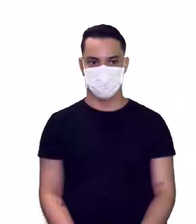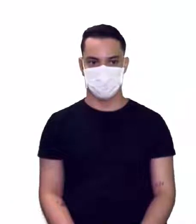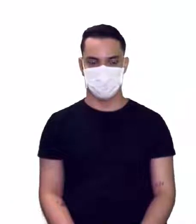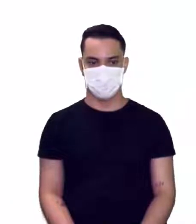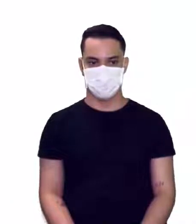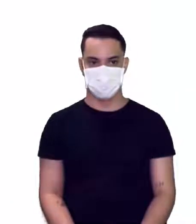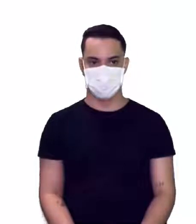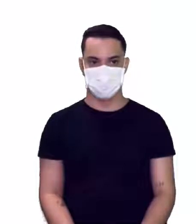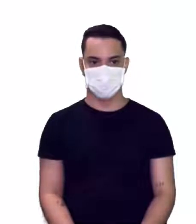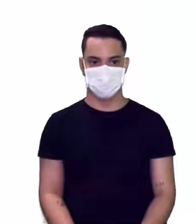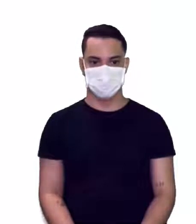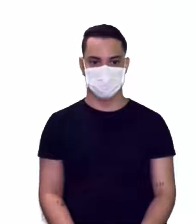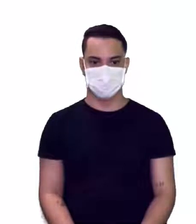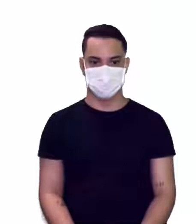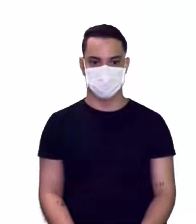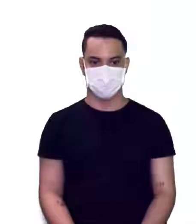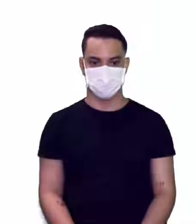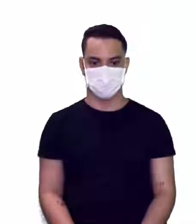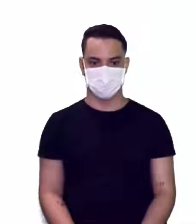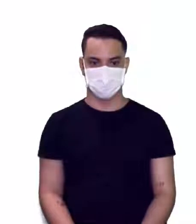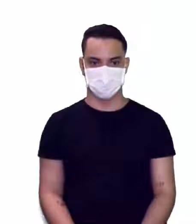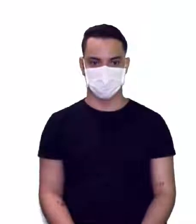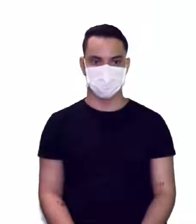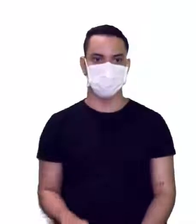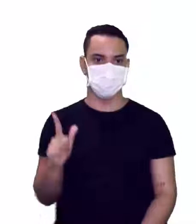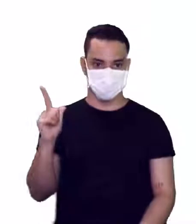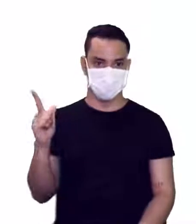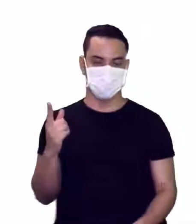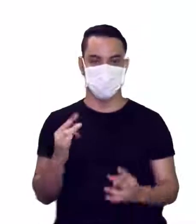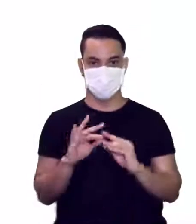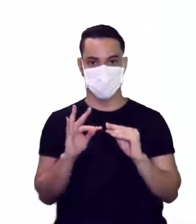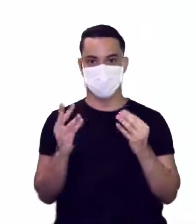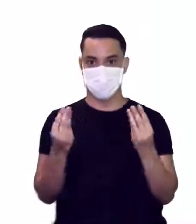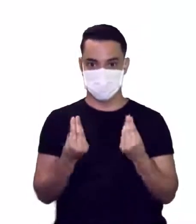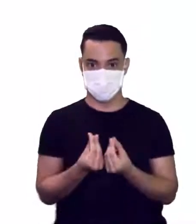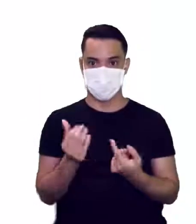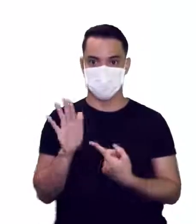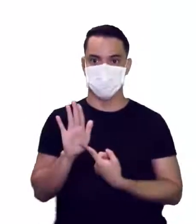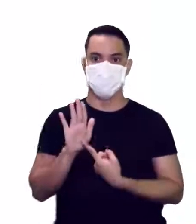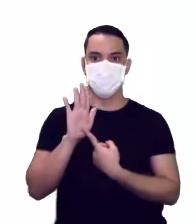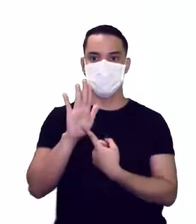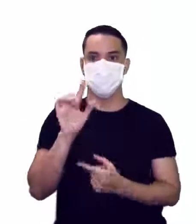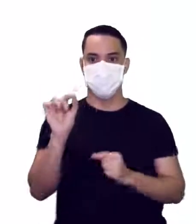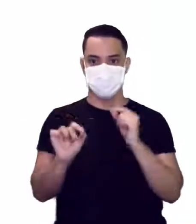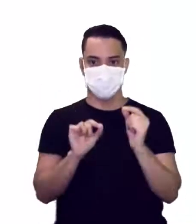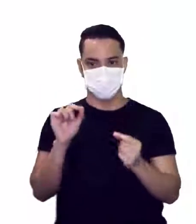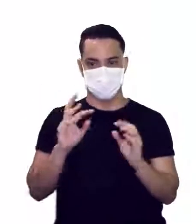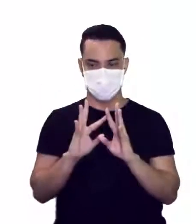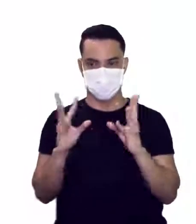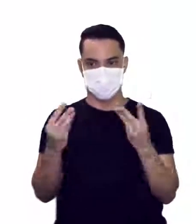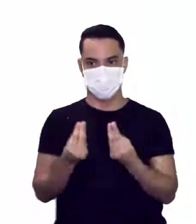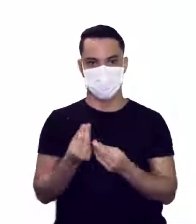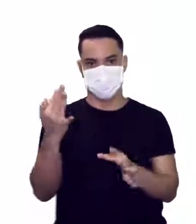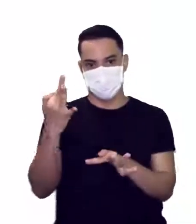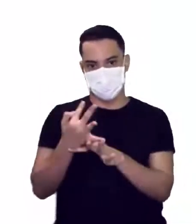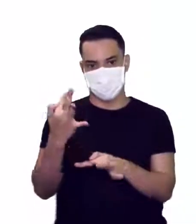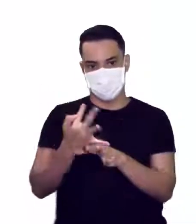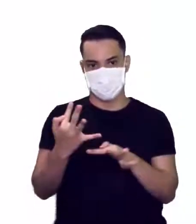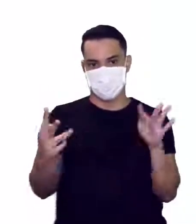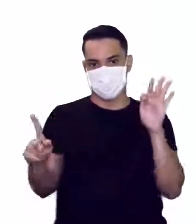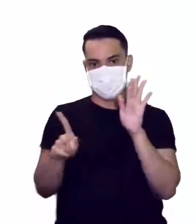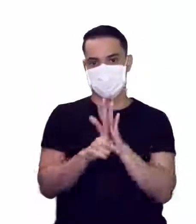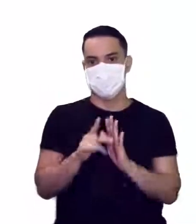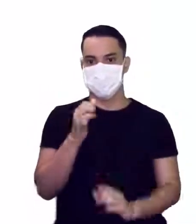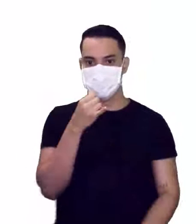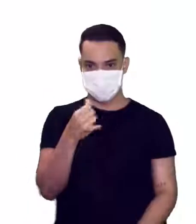Pessoal, olha só, vamos ler ali. Essas partículas apresentam uma propriedade física chamada carga